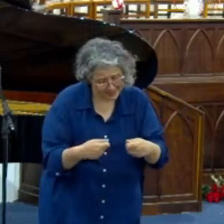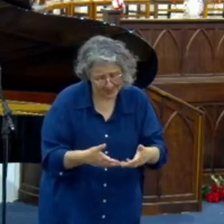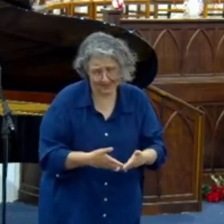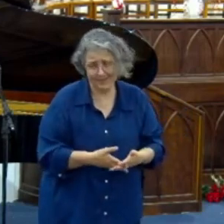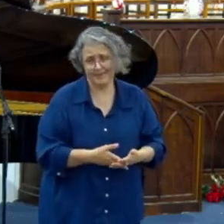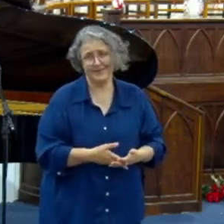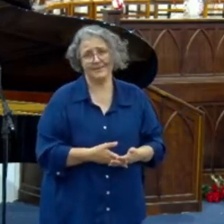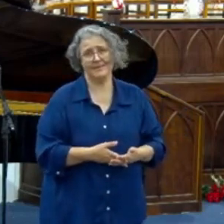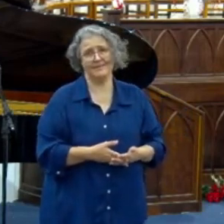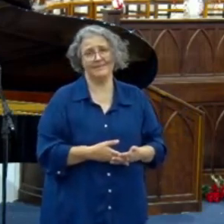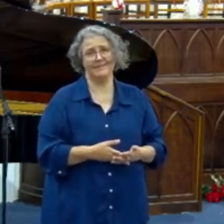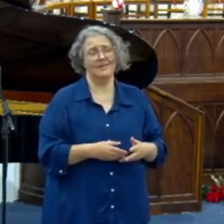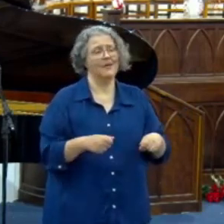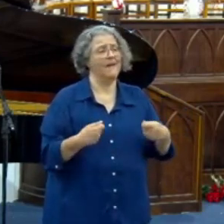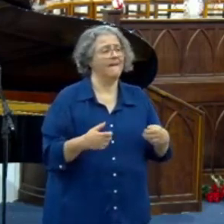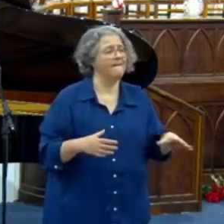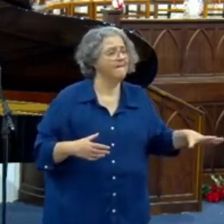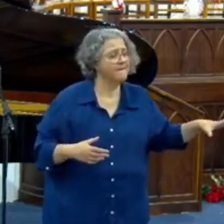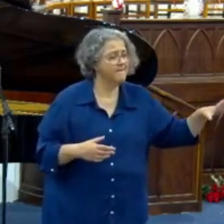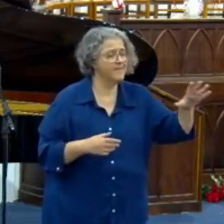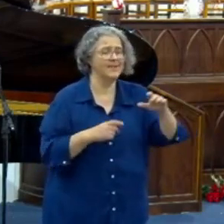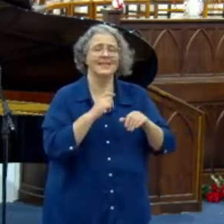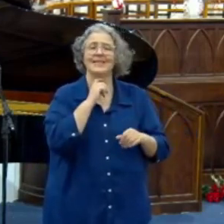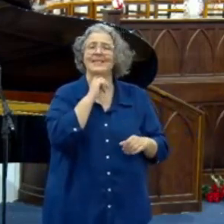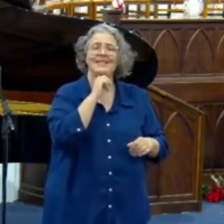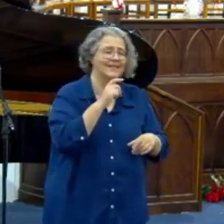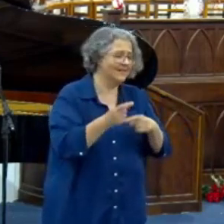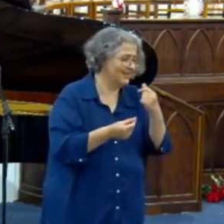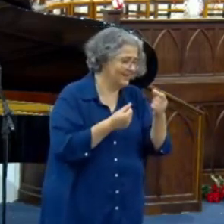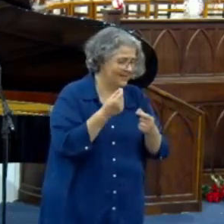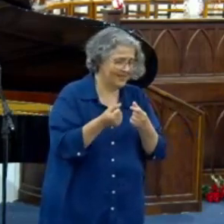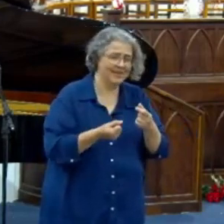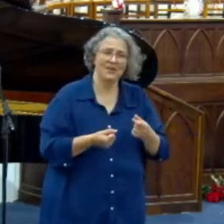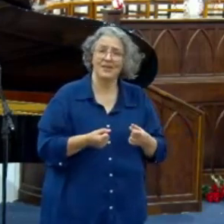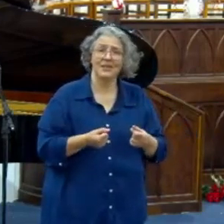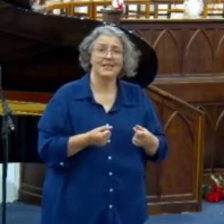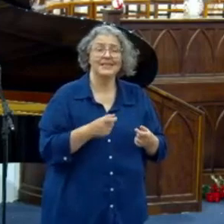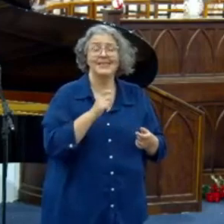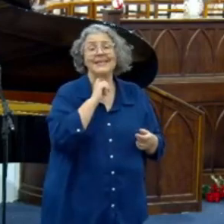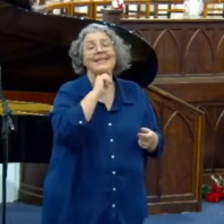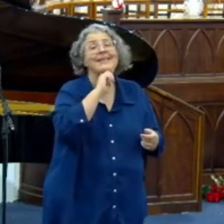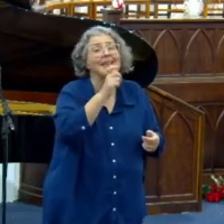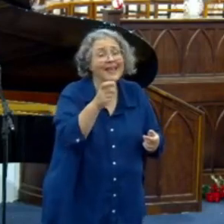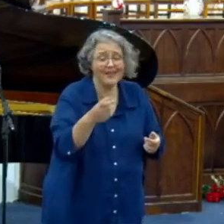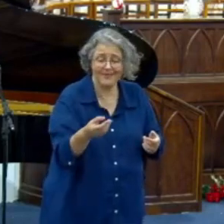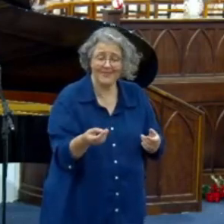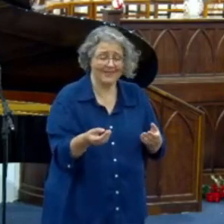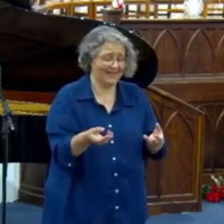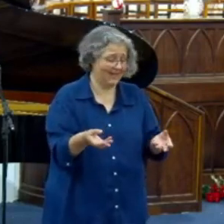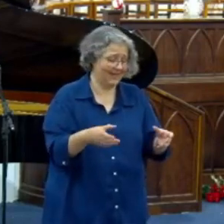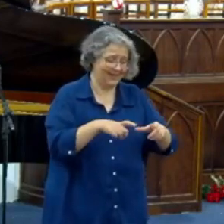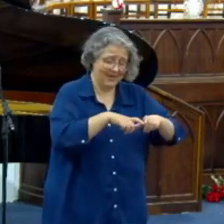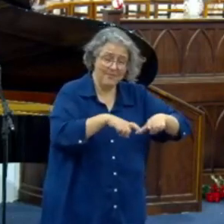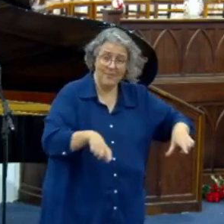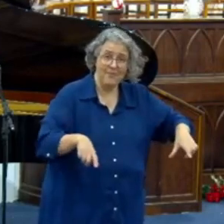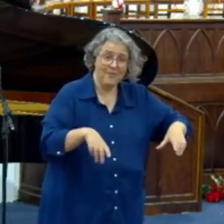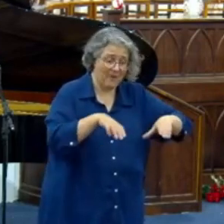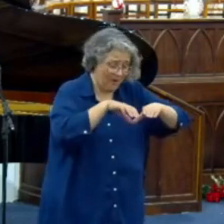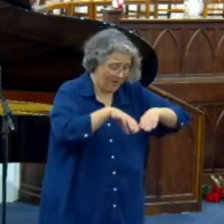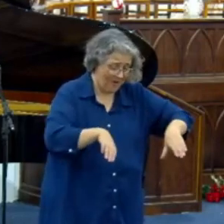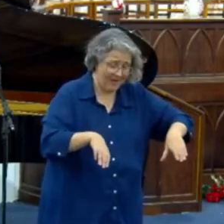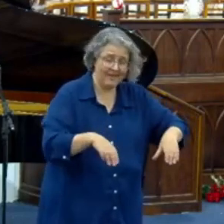se tem alguém que sabe que ninguém vai levar recurso para o caixão, somos nós.